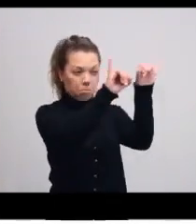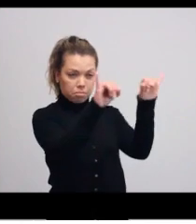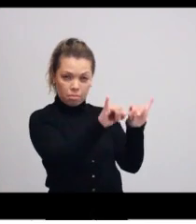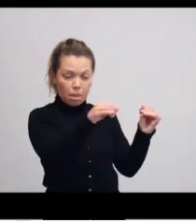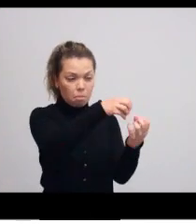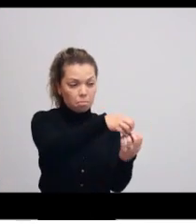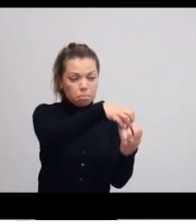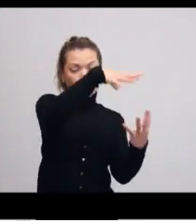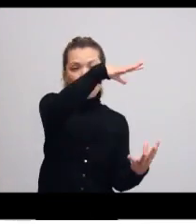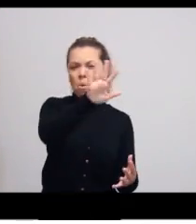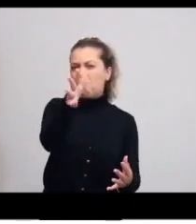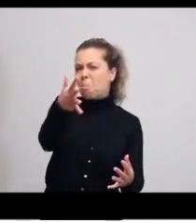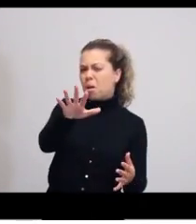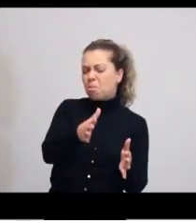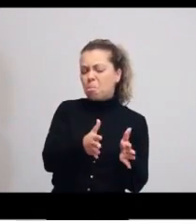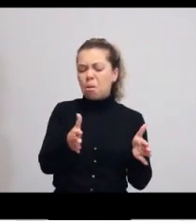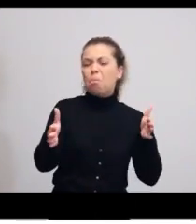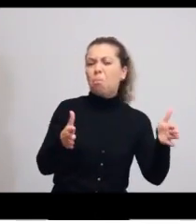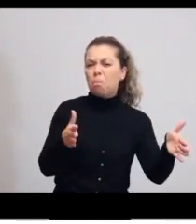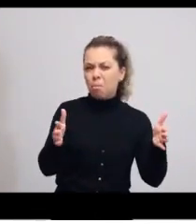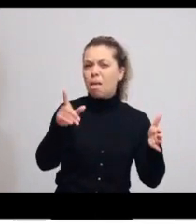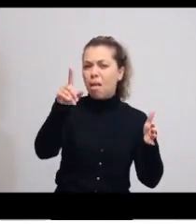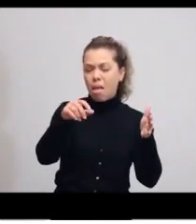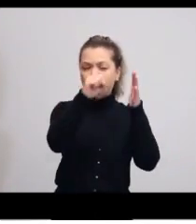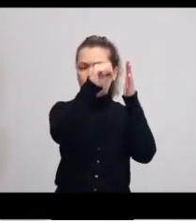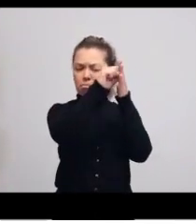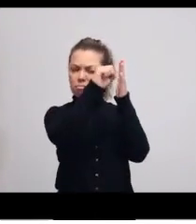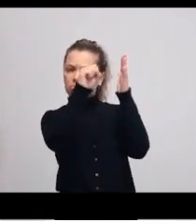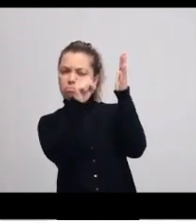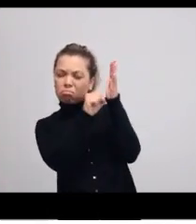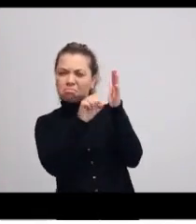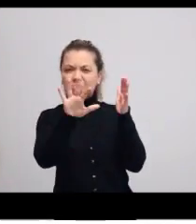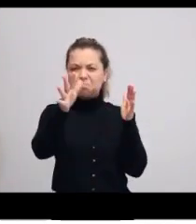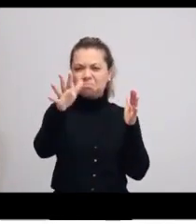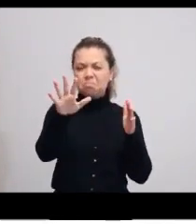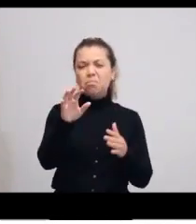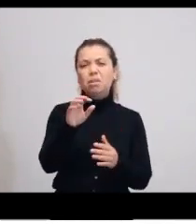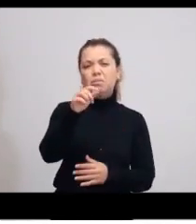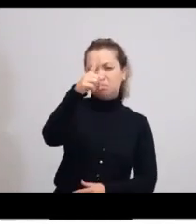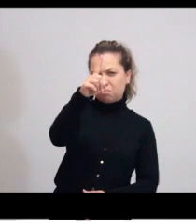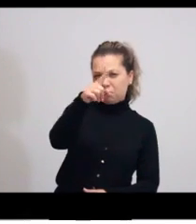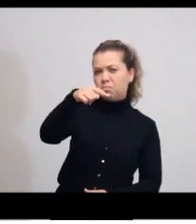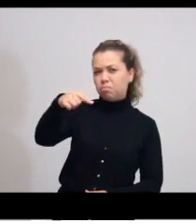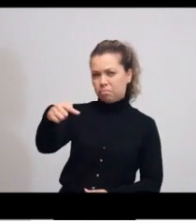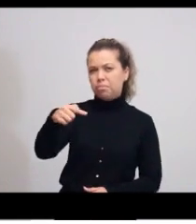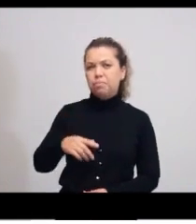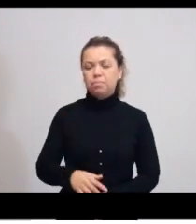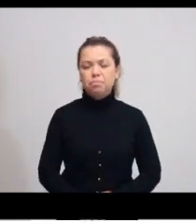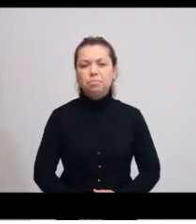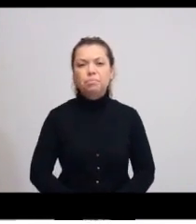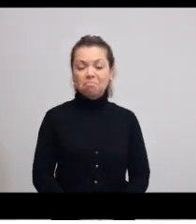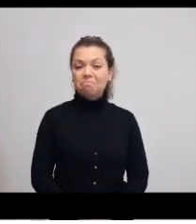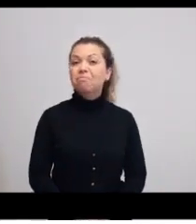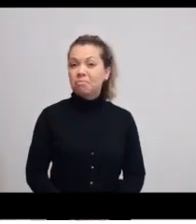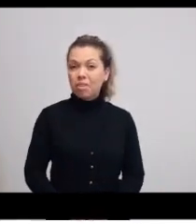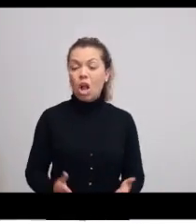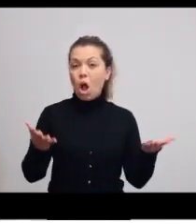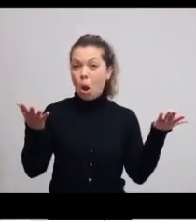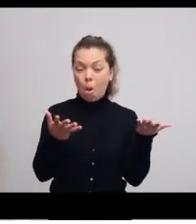contínuo de Mata Atlântica do país, a região do Lagamar, complexo estuarino lagunar